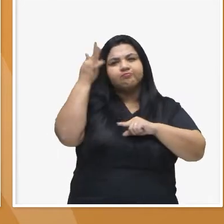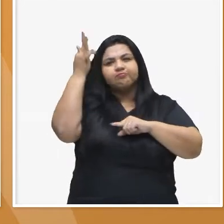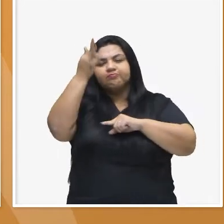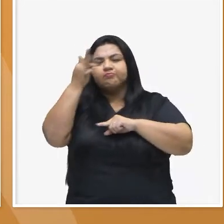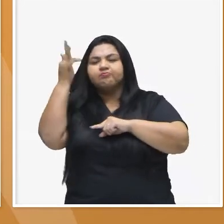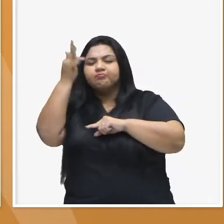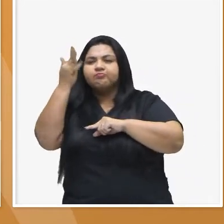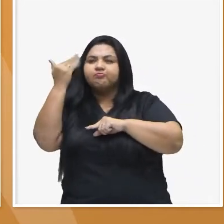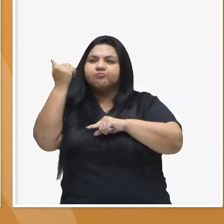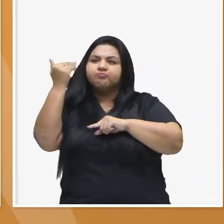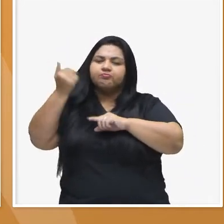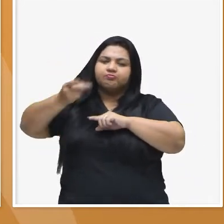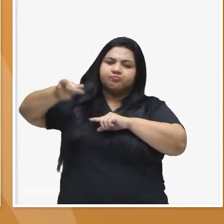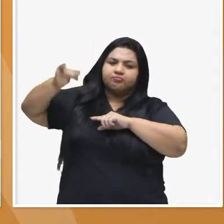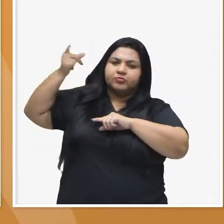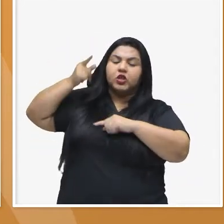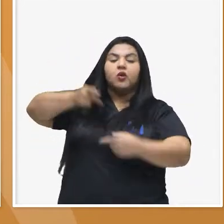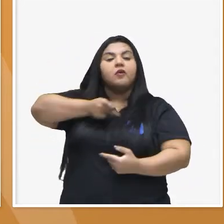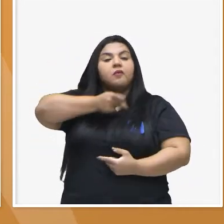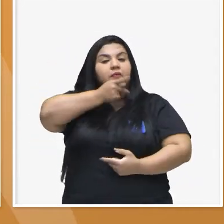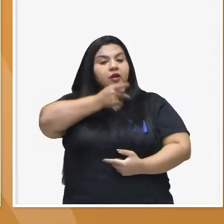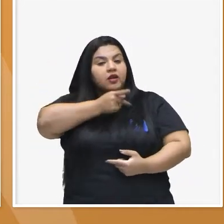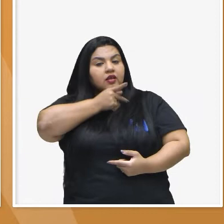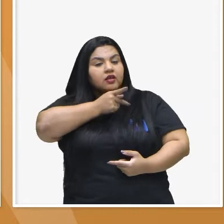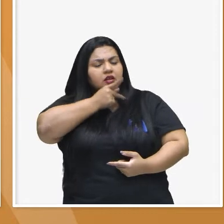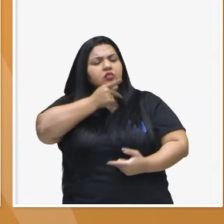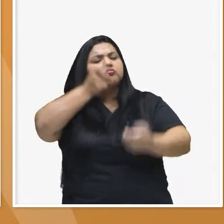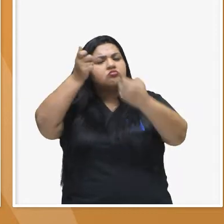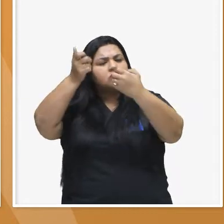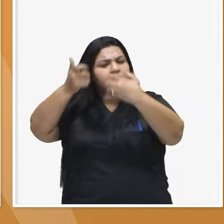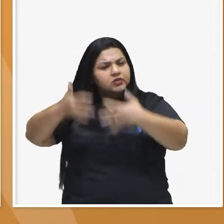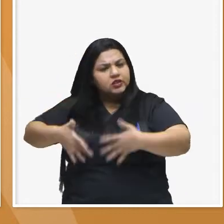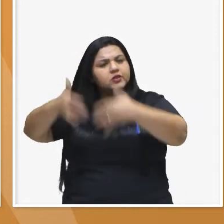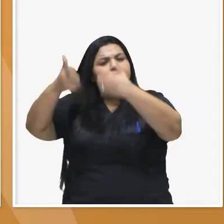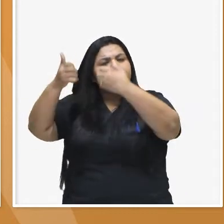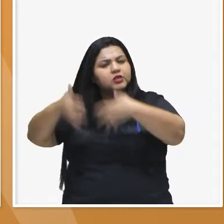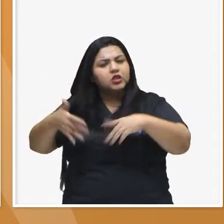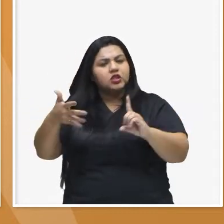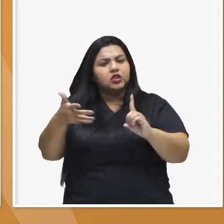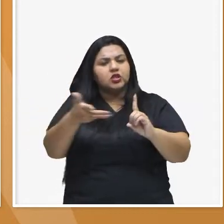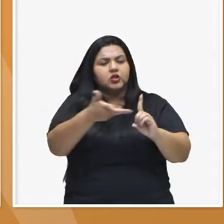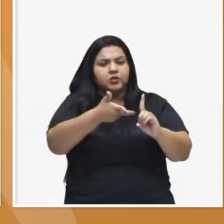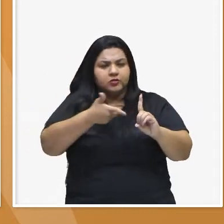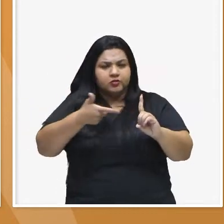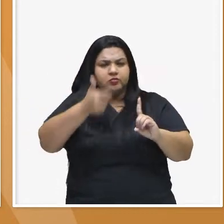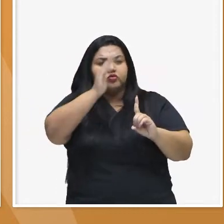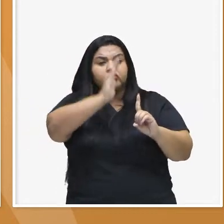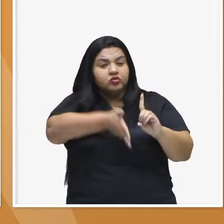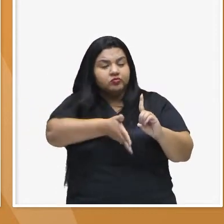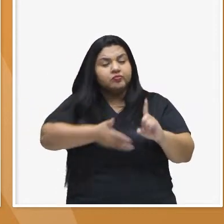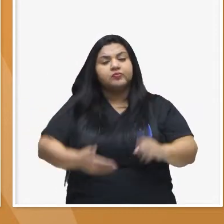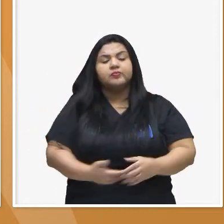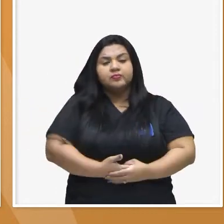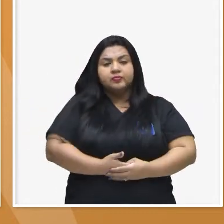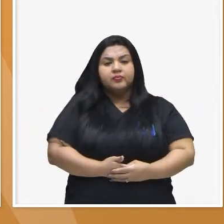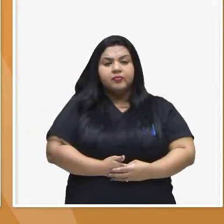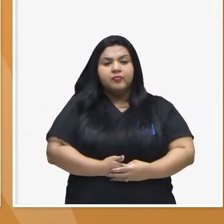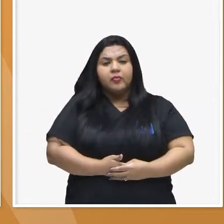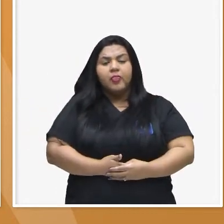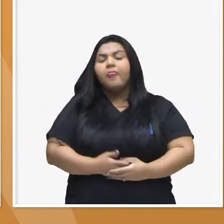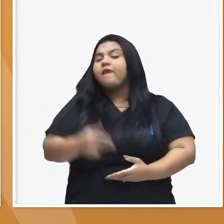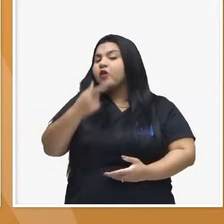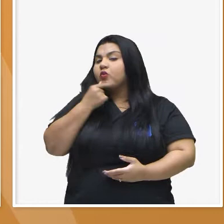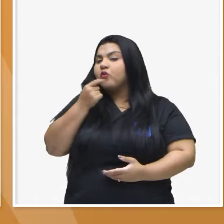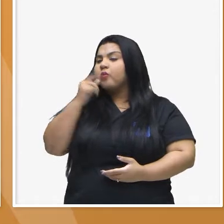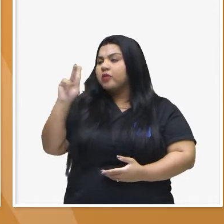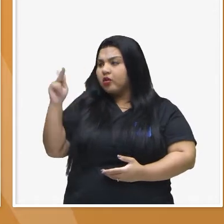né? Platão foi o cara que falou muito sobre isso, já falou da dialética, né? Do método dialético, né? E Hegel, ele faz uma